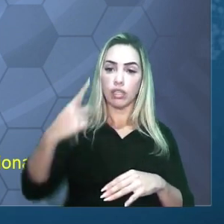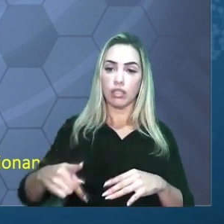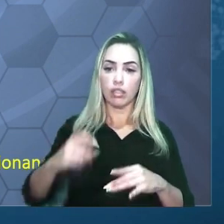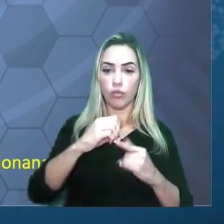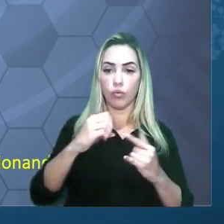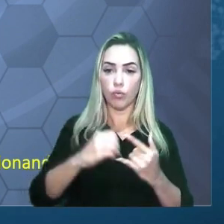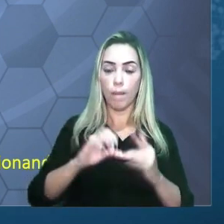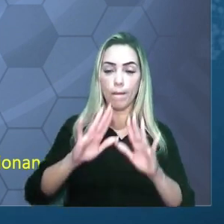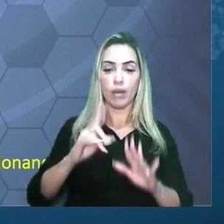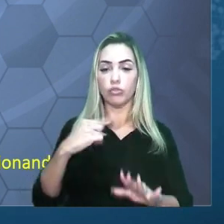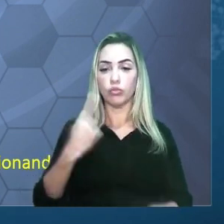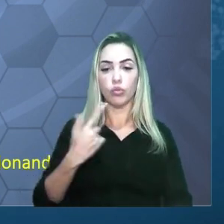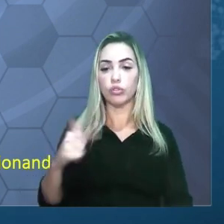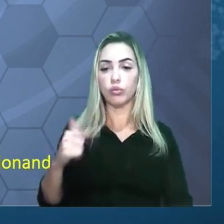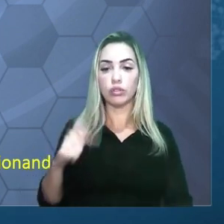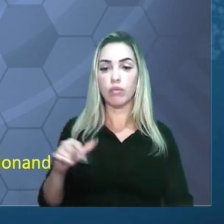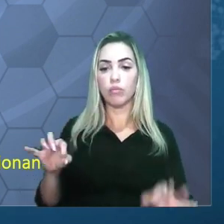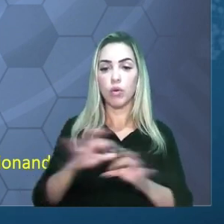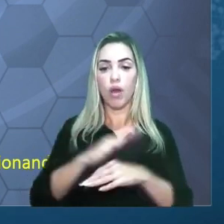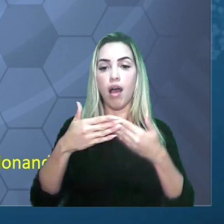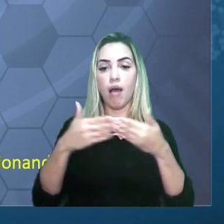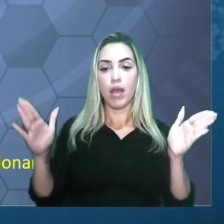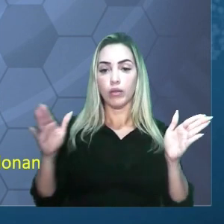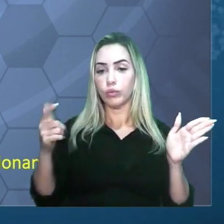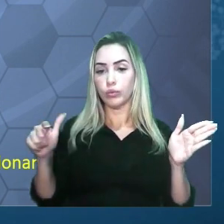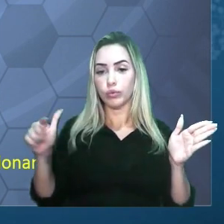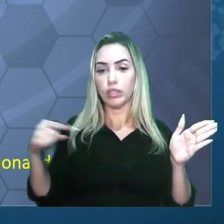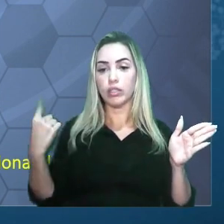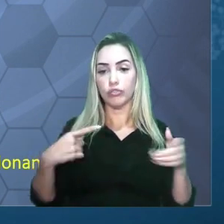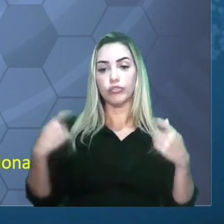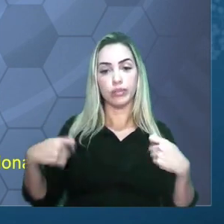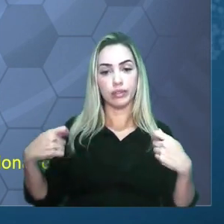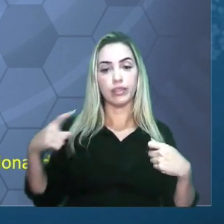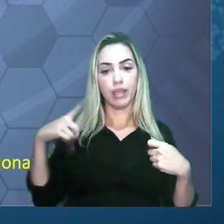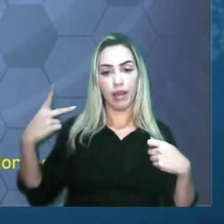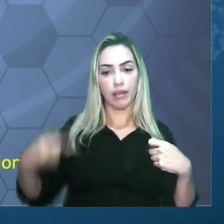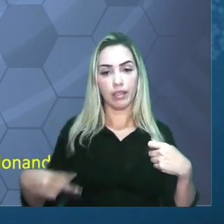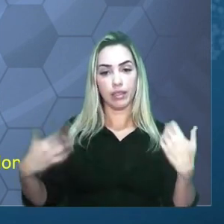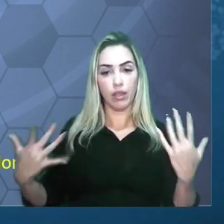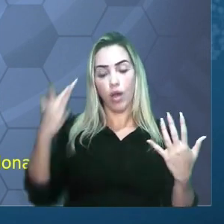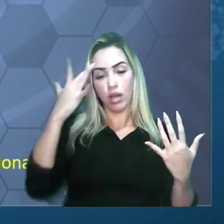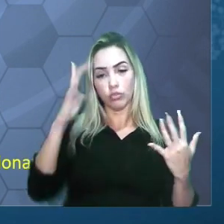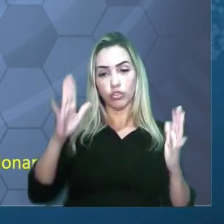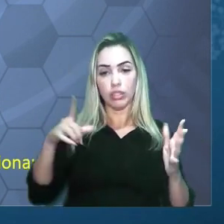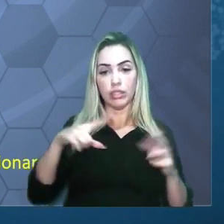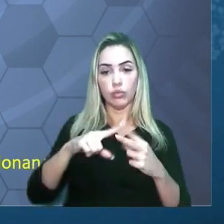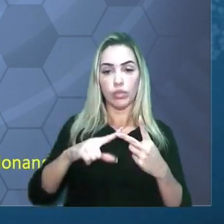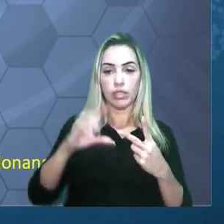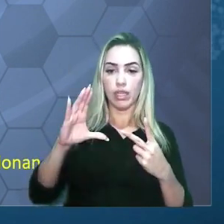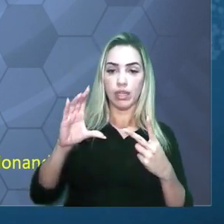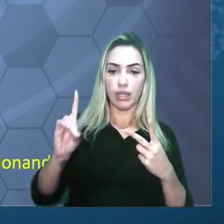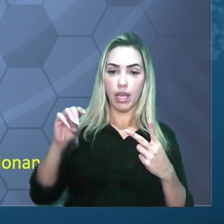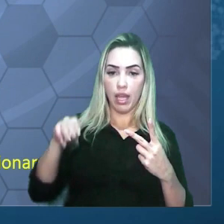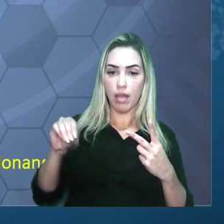gente não tem em larga escala, e a gente precisa ter isso. Eu acho que já temos 2 CDMOs que estão